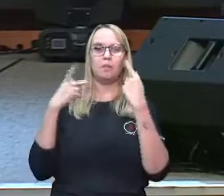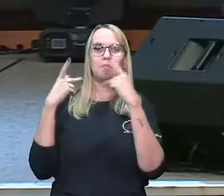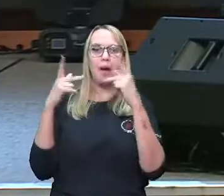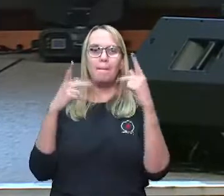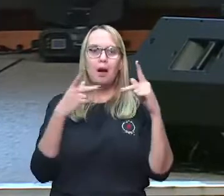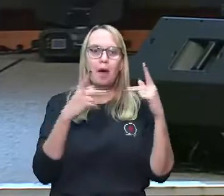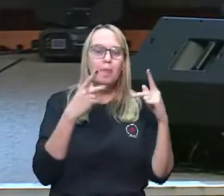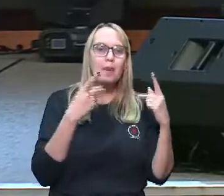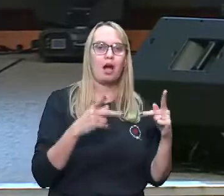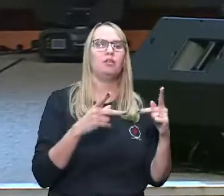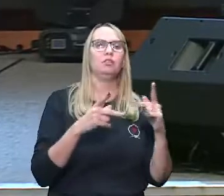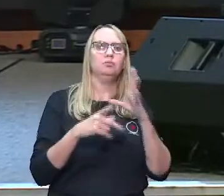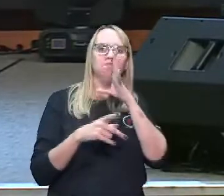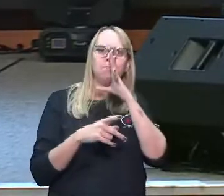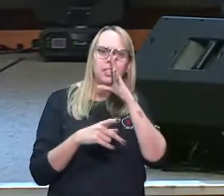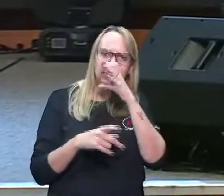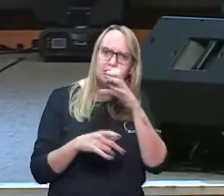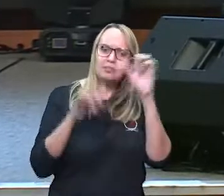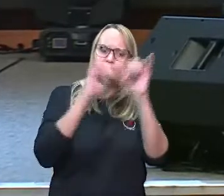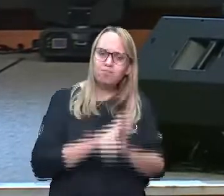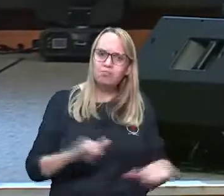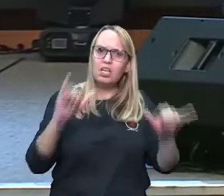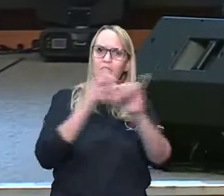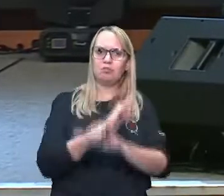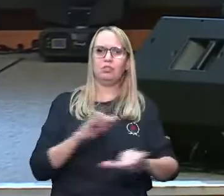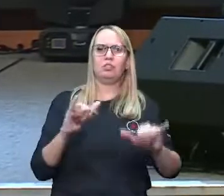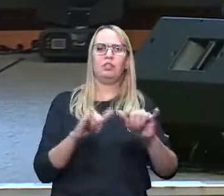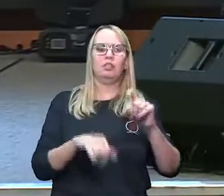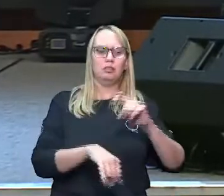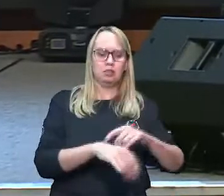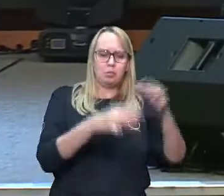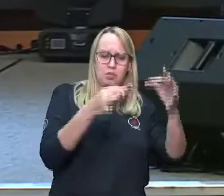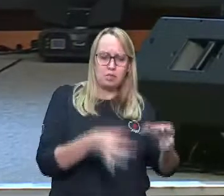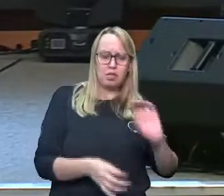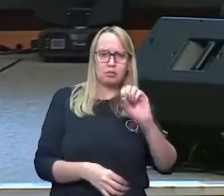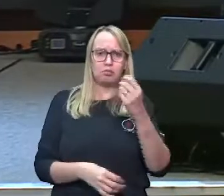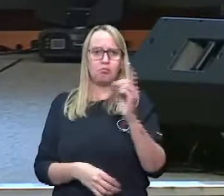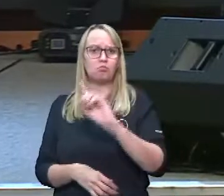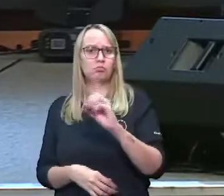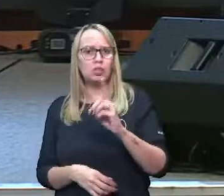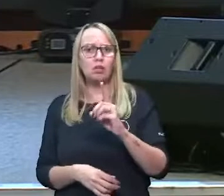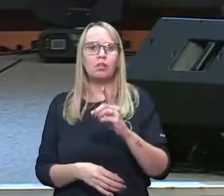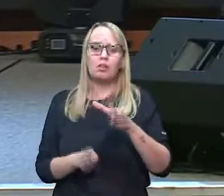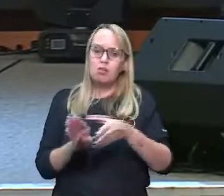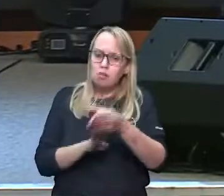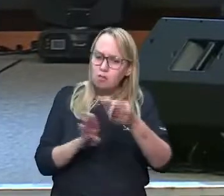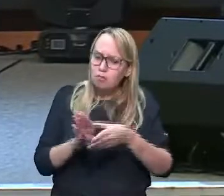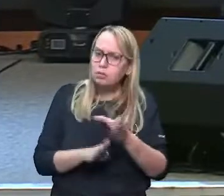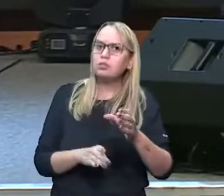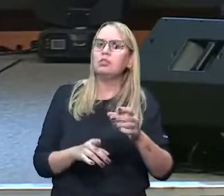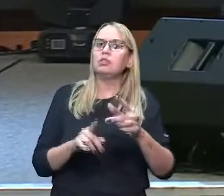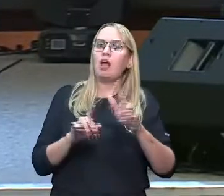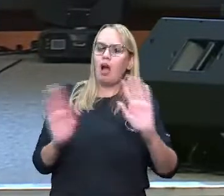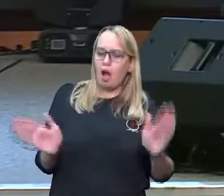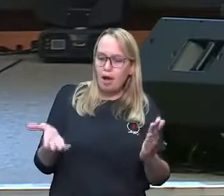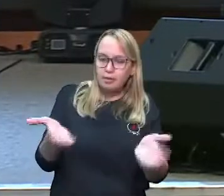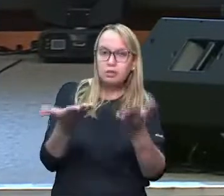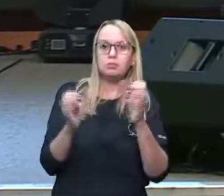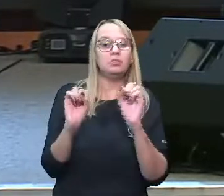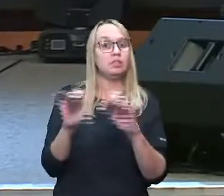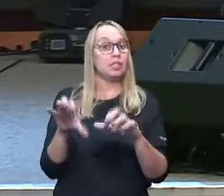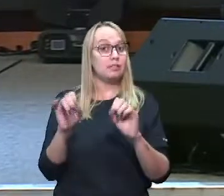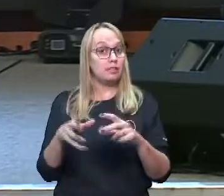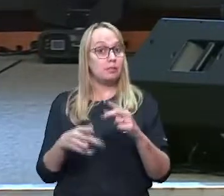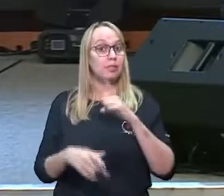e insista em anunciá-la, seja no tempo certo ou não, procure convencer, repreenda, anime e ensine com